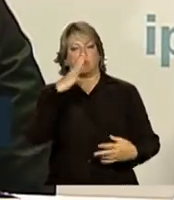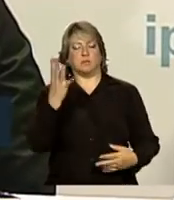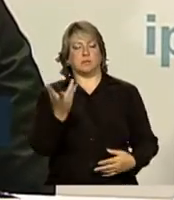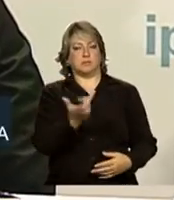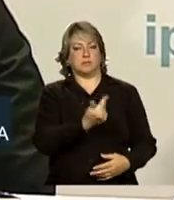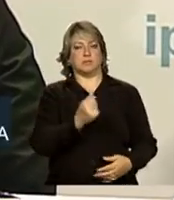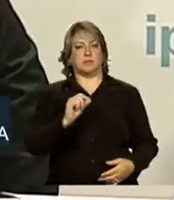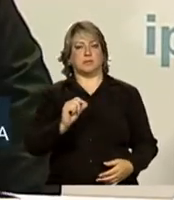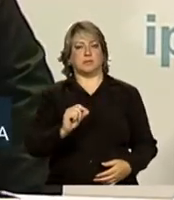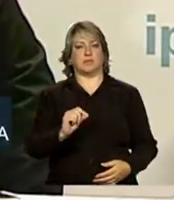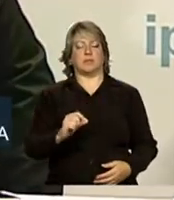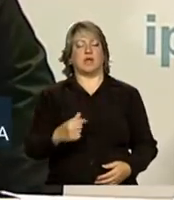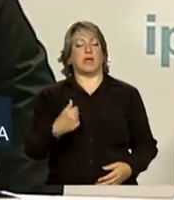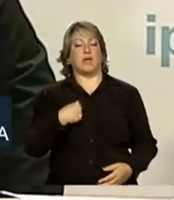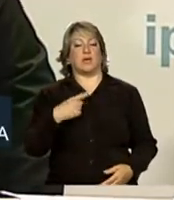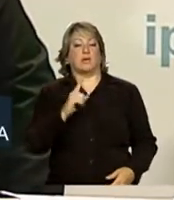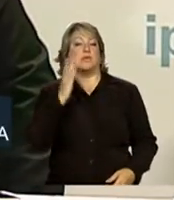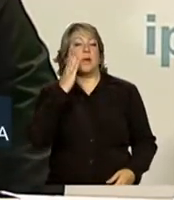fora